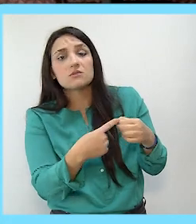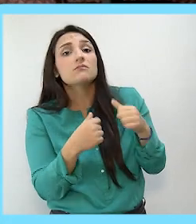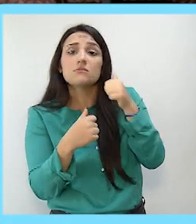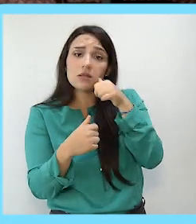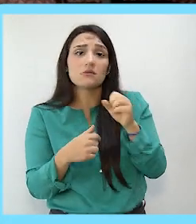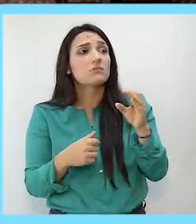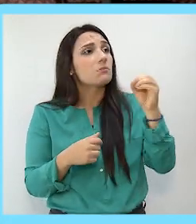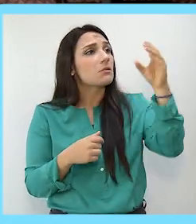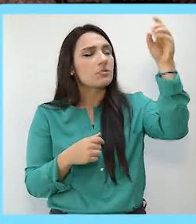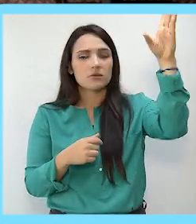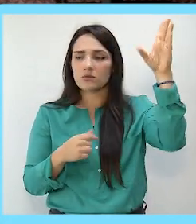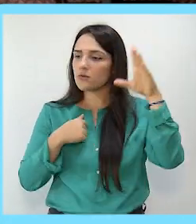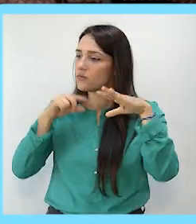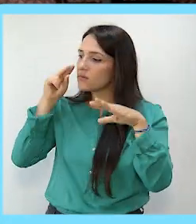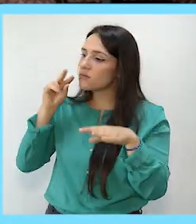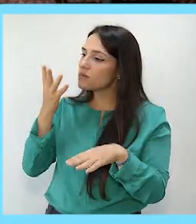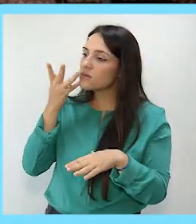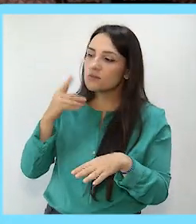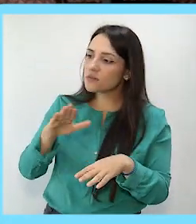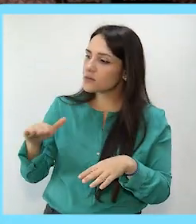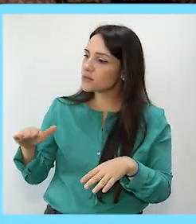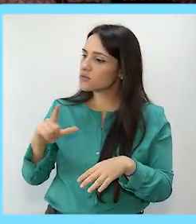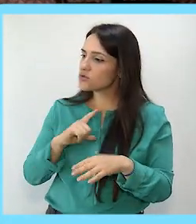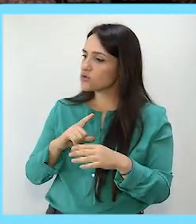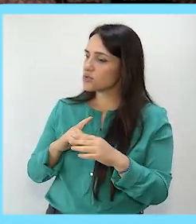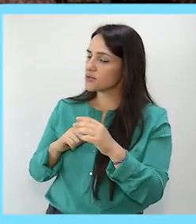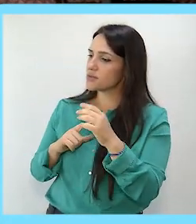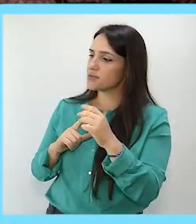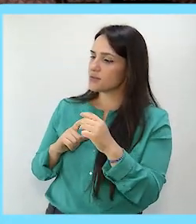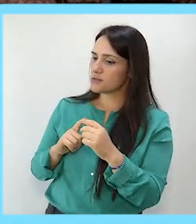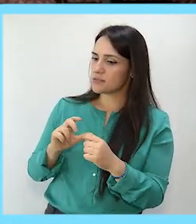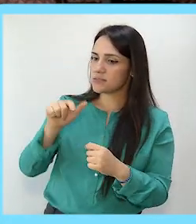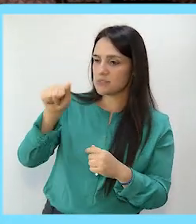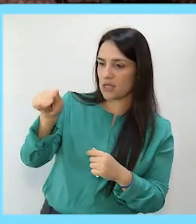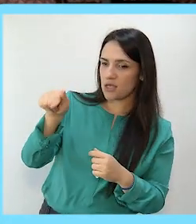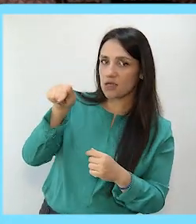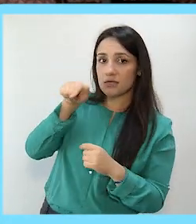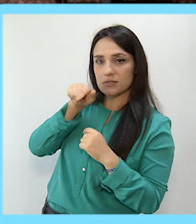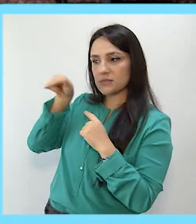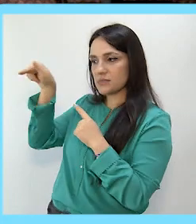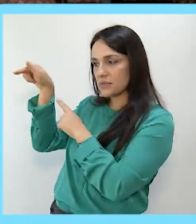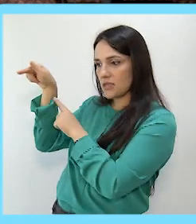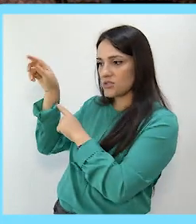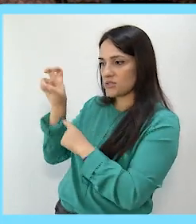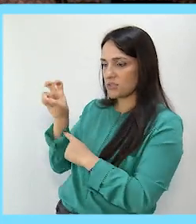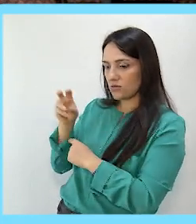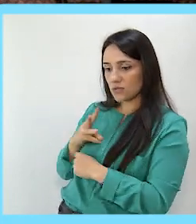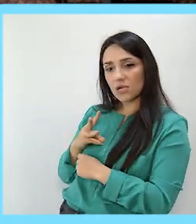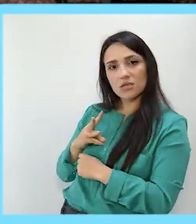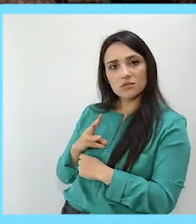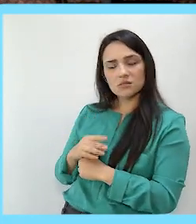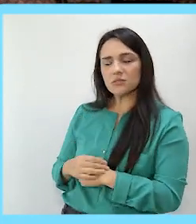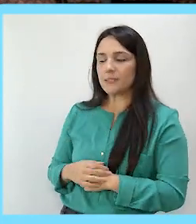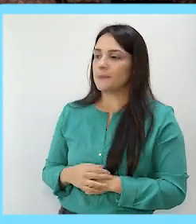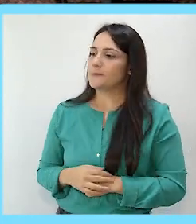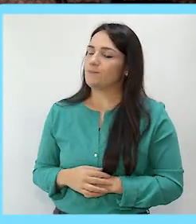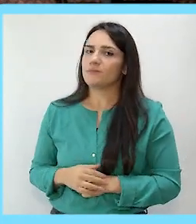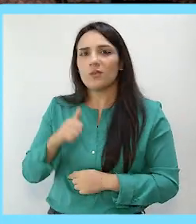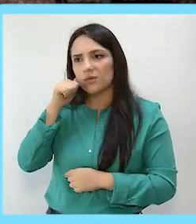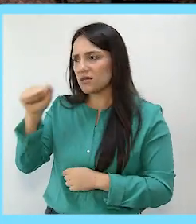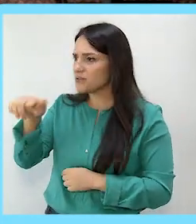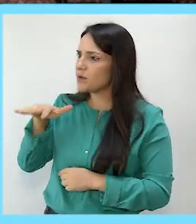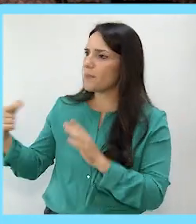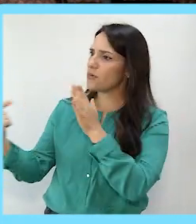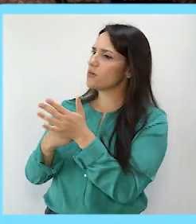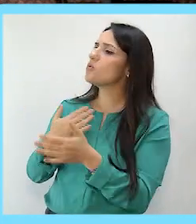ficaram sozinhas, e era assim, aquela escadinha de 5, 3 e um de 7, e o que a gente faz, doutora? E aí vamos